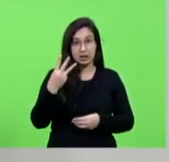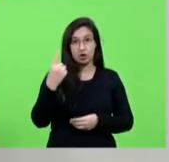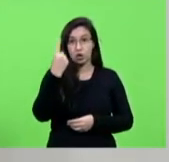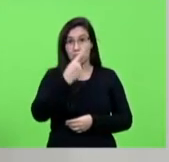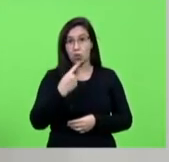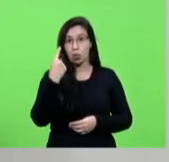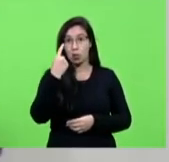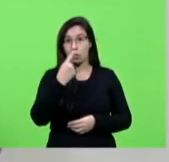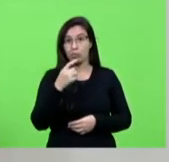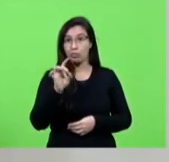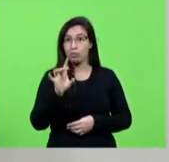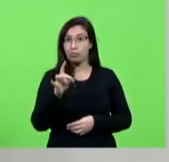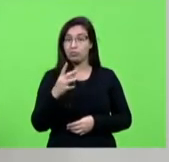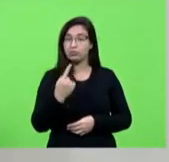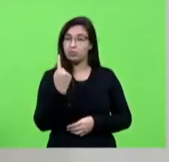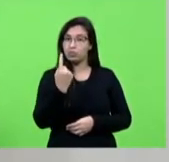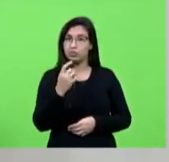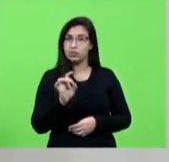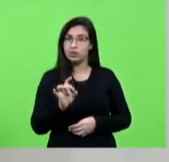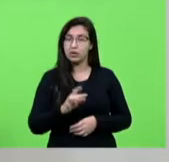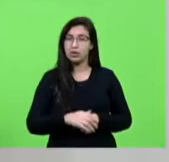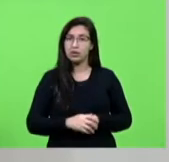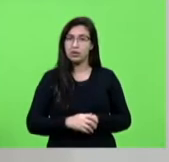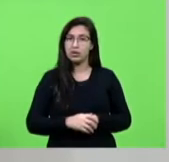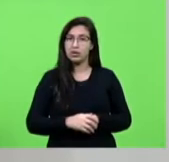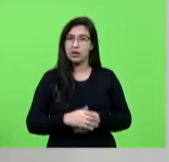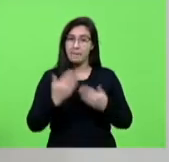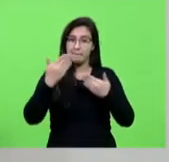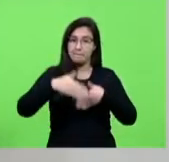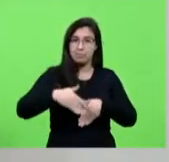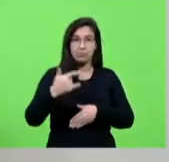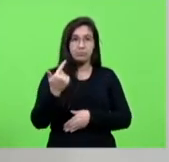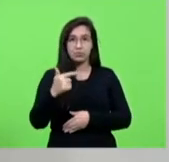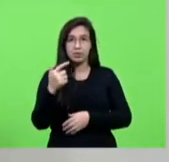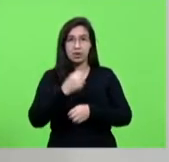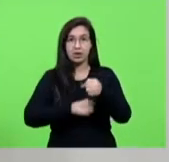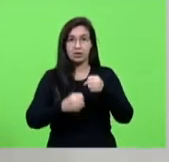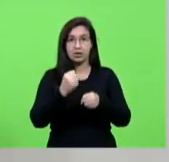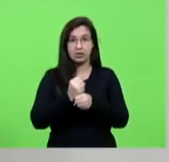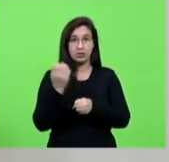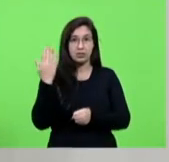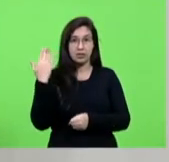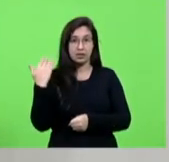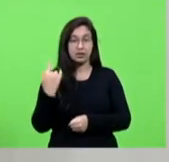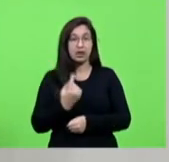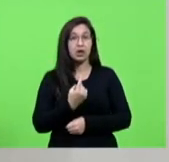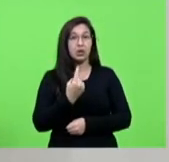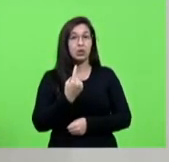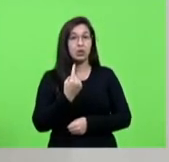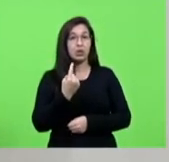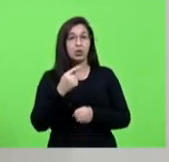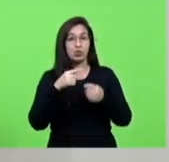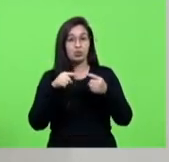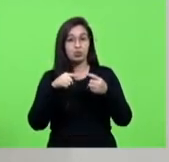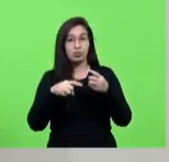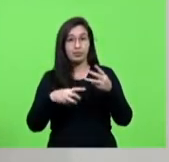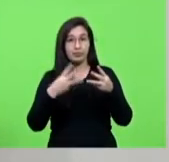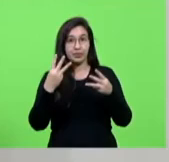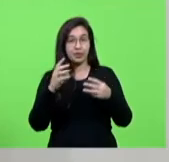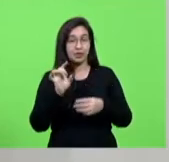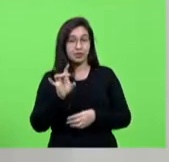E não está tendo avaliação. O aluno, ano passado, com aula, 3 vezes por semana, de